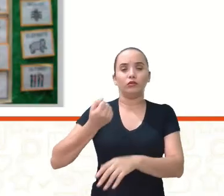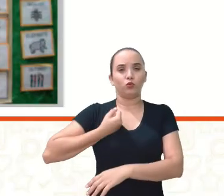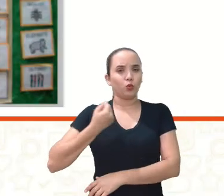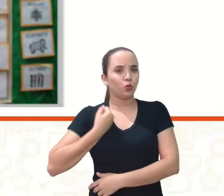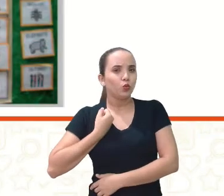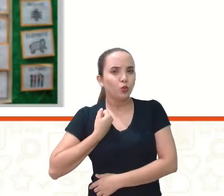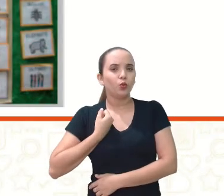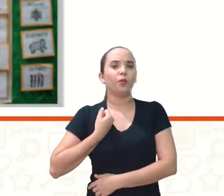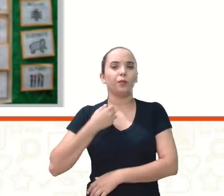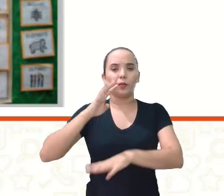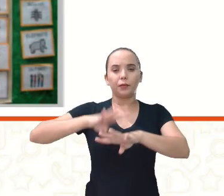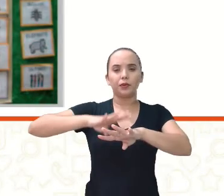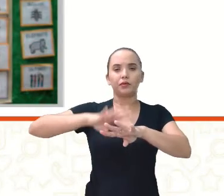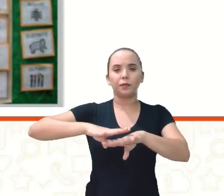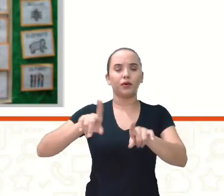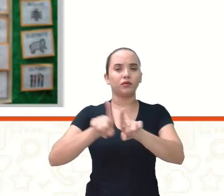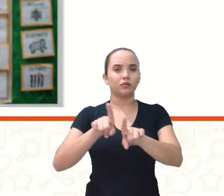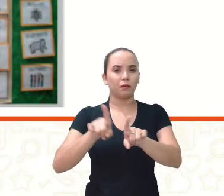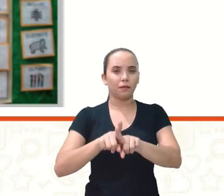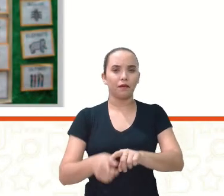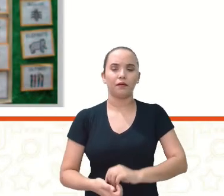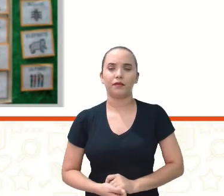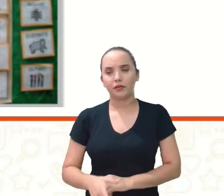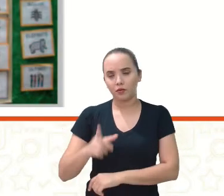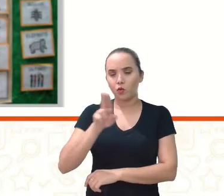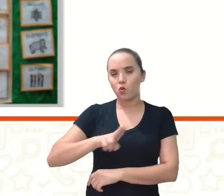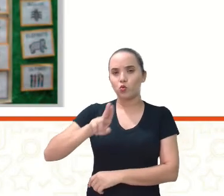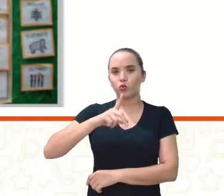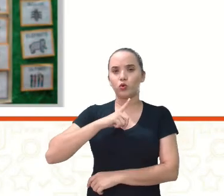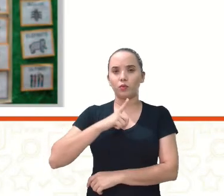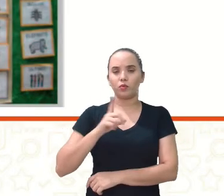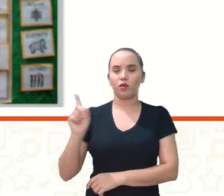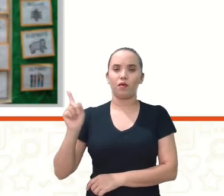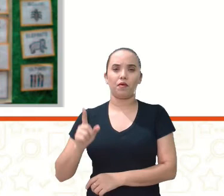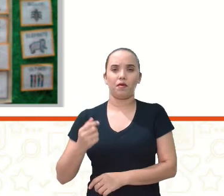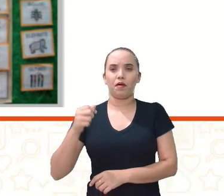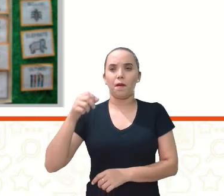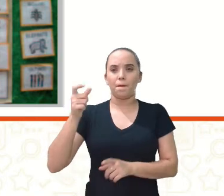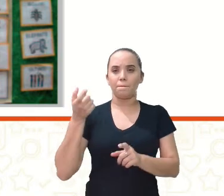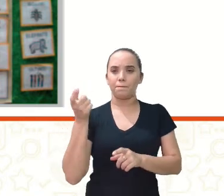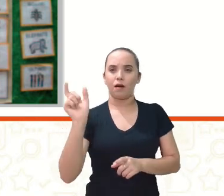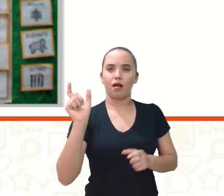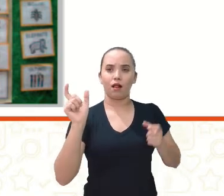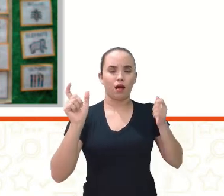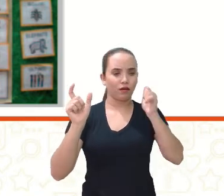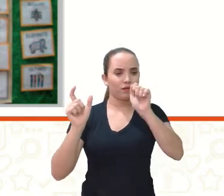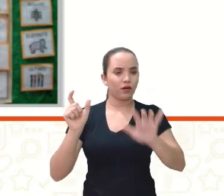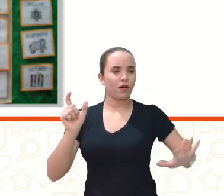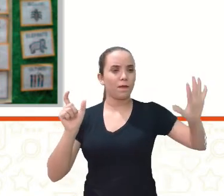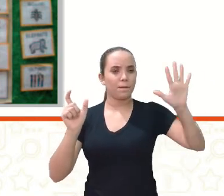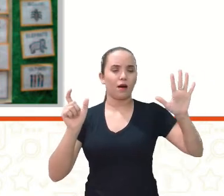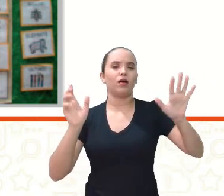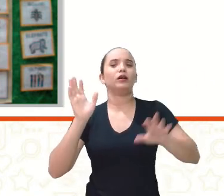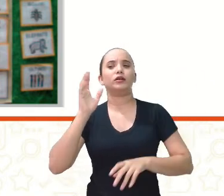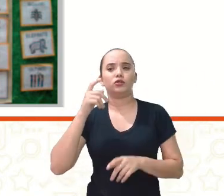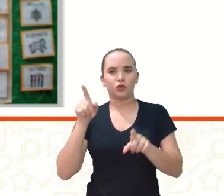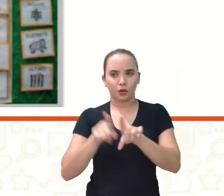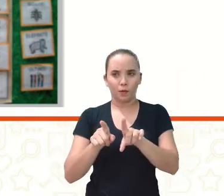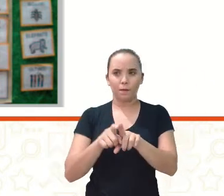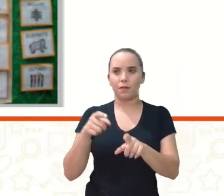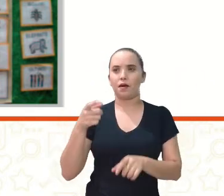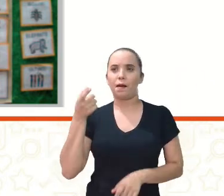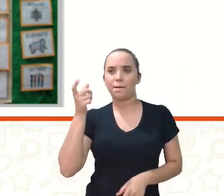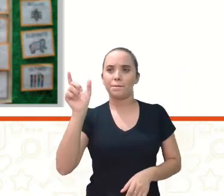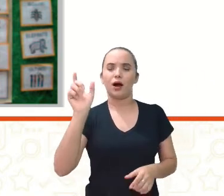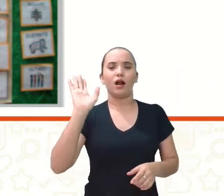números, matemático. Então, a gente usou aqui palavras, imagens e palavras, a palavra já construída na sua